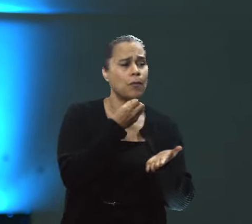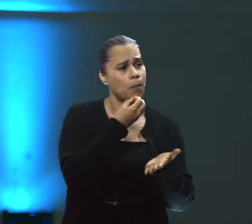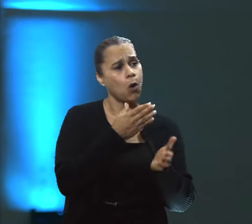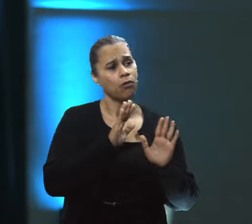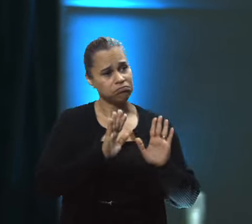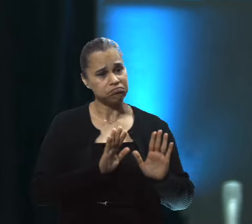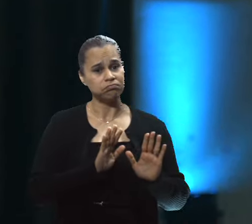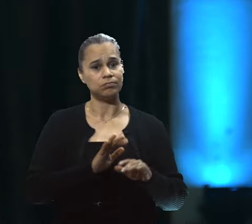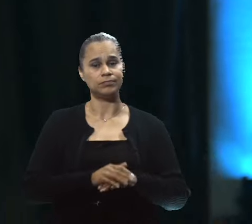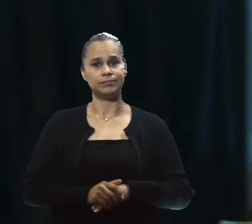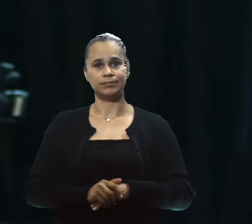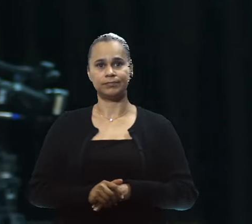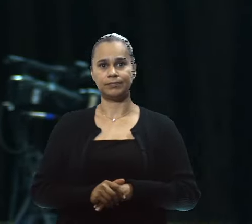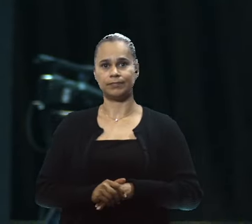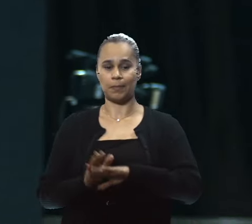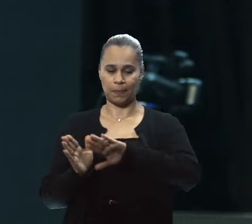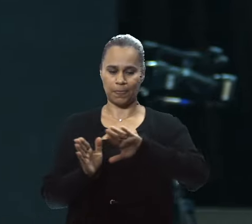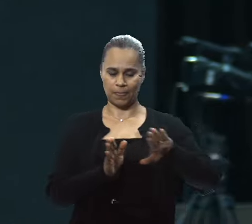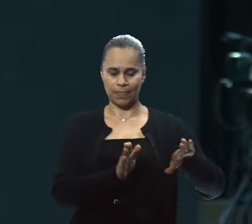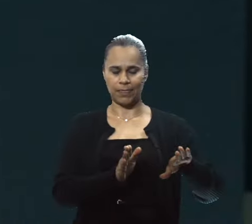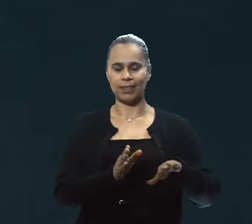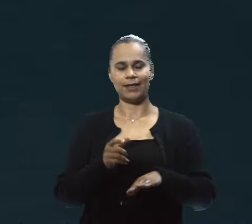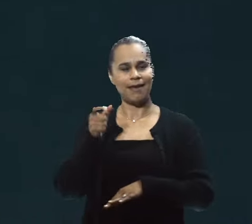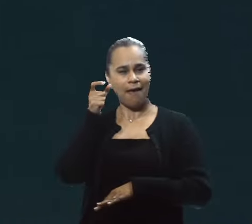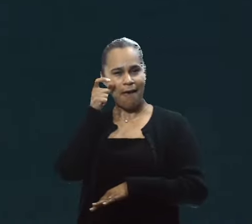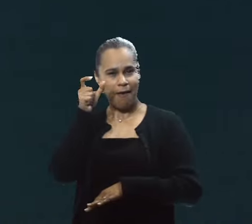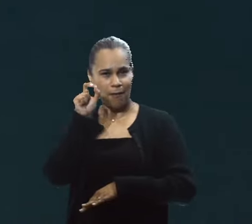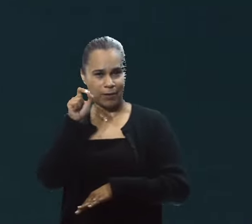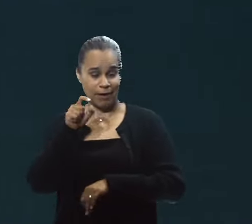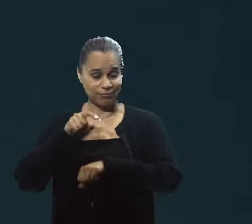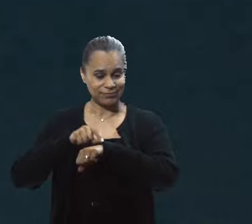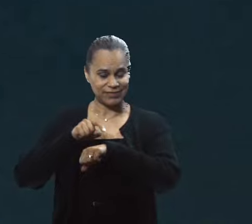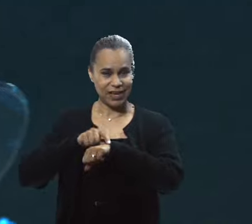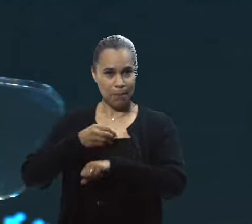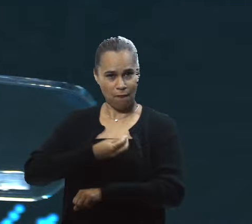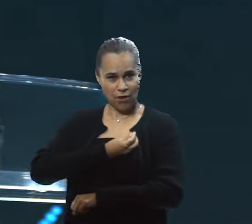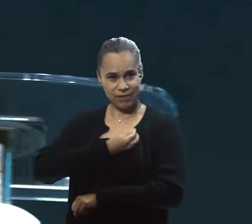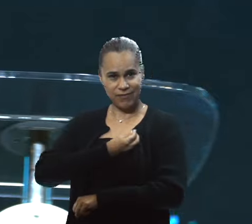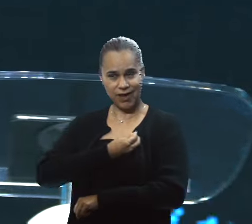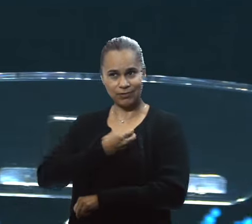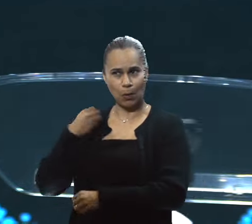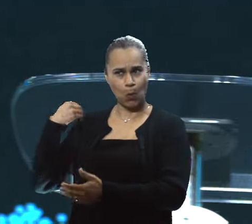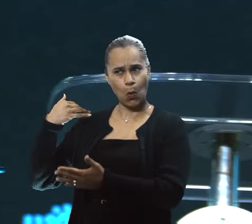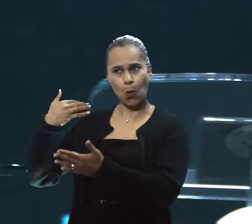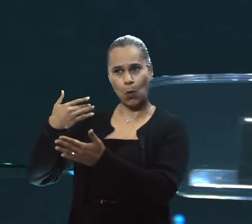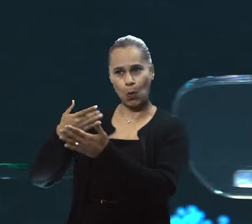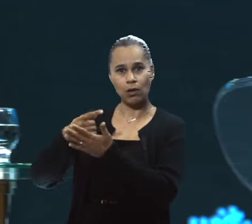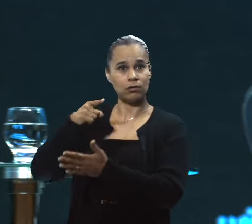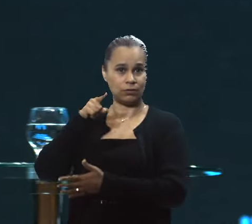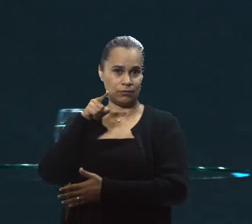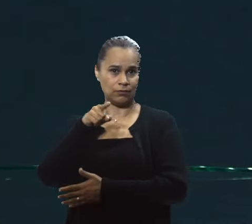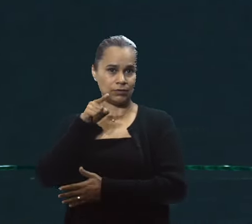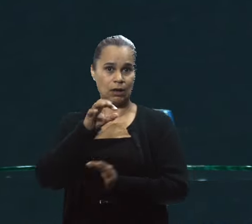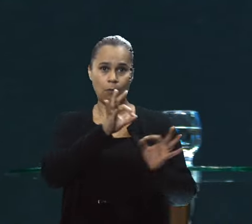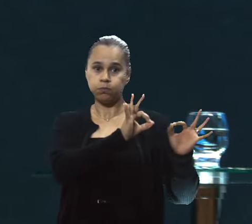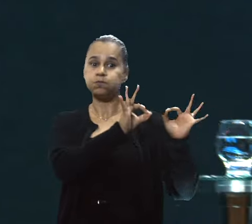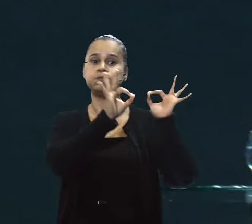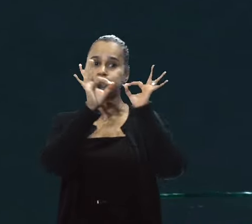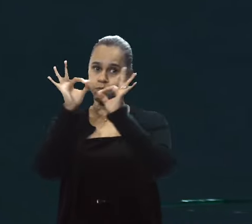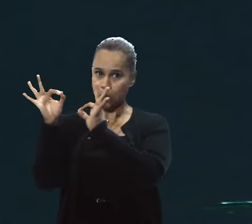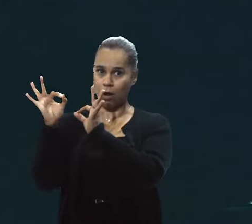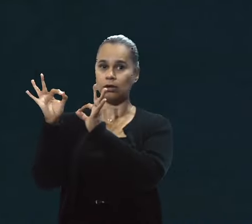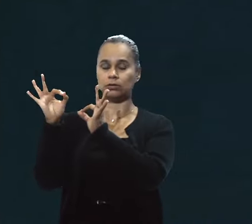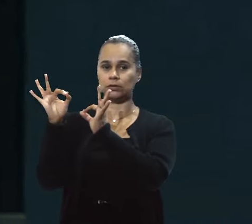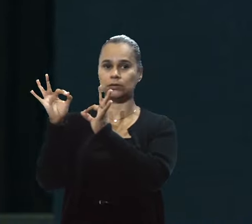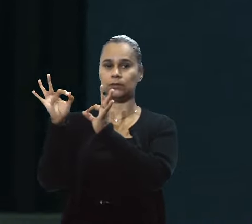vivendo? Olha só, eu achei tão interessante tudo isso que está acontecendo. Você deve ter acompanhado no noticiário